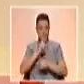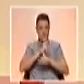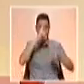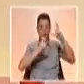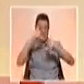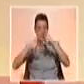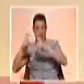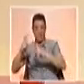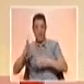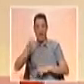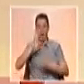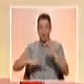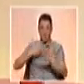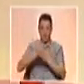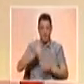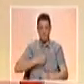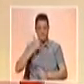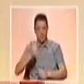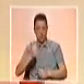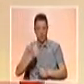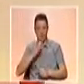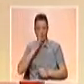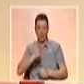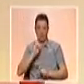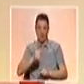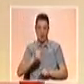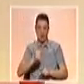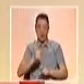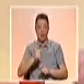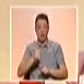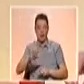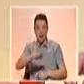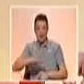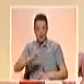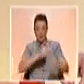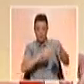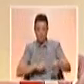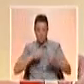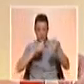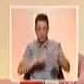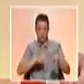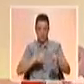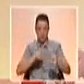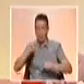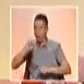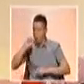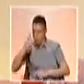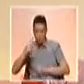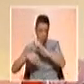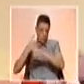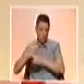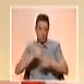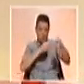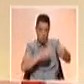nós obviamente que estamos a melhorar a pegada da agricultura. Mas o outro aspecto é utilizar culturas, outras culturas.